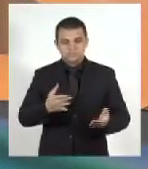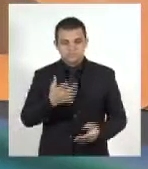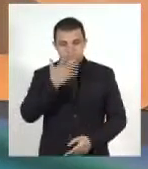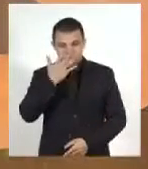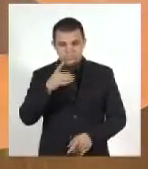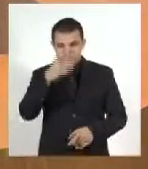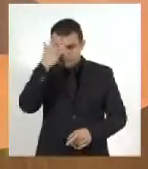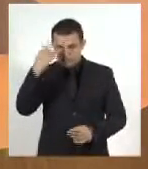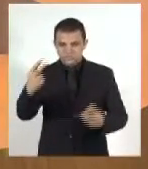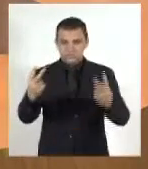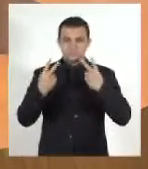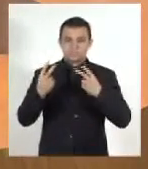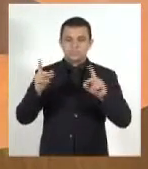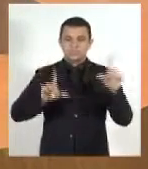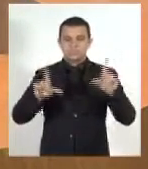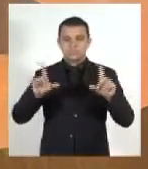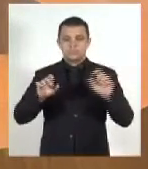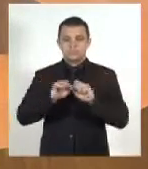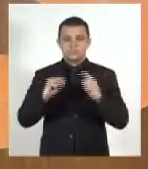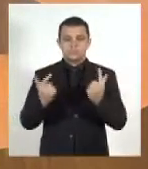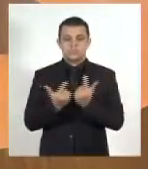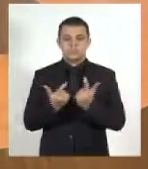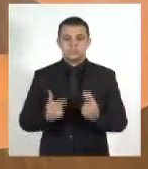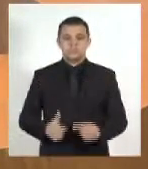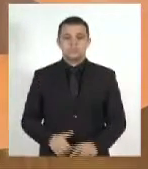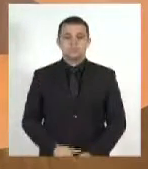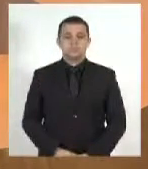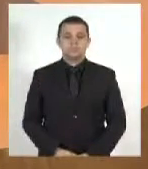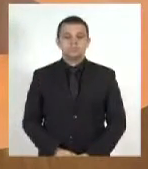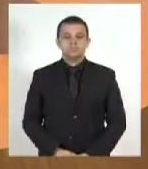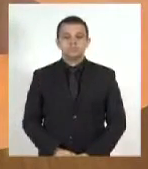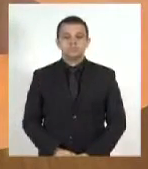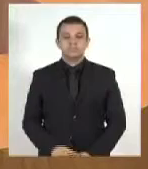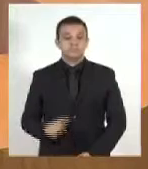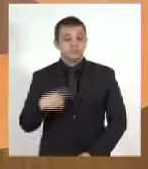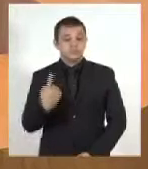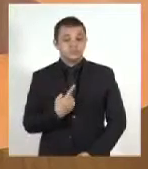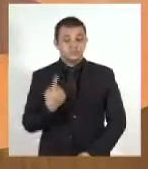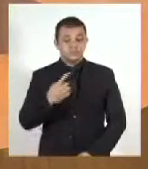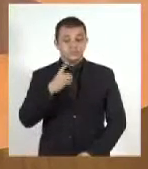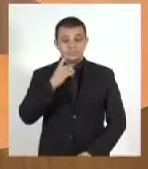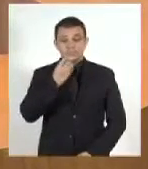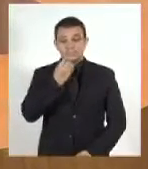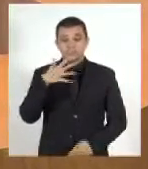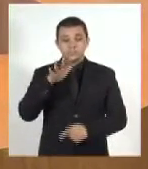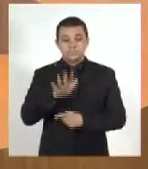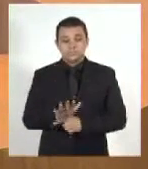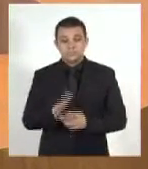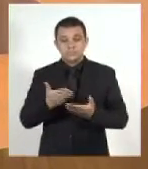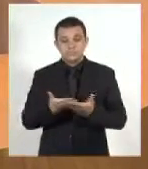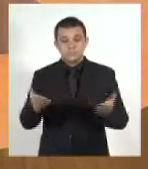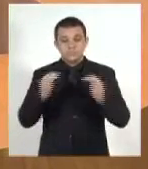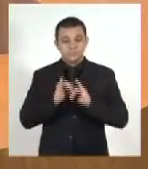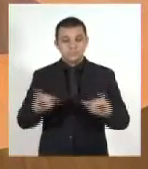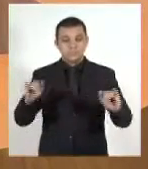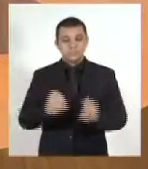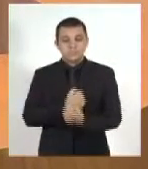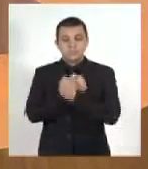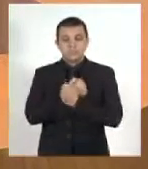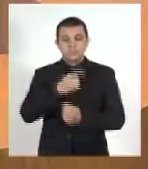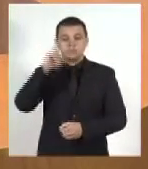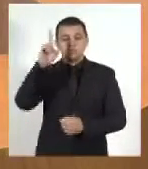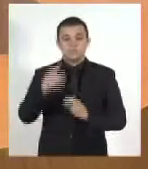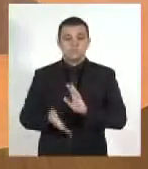telespectadores que nos acompanham através da TV Assembleia, nosso cordial boa tarde, nosso cordial abraço, Deus seja